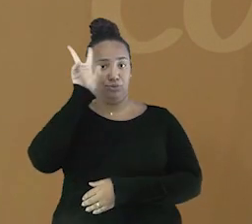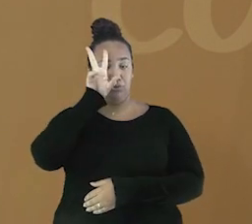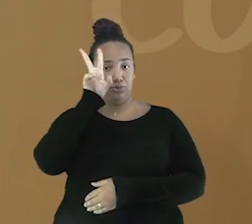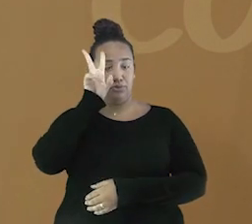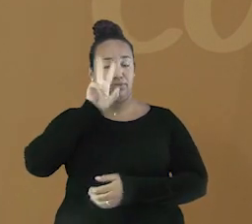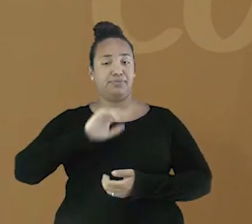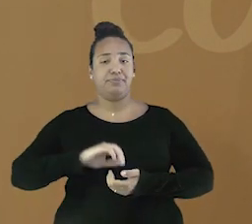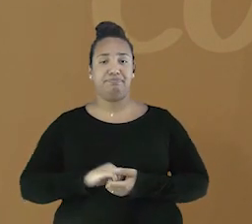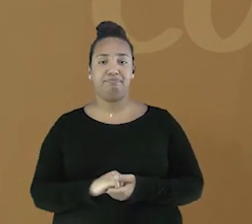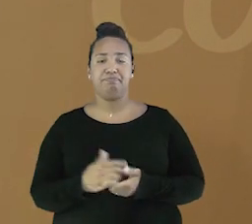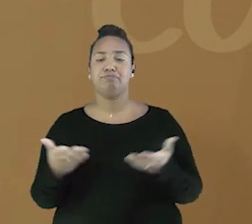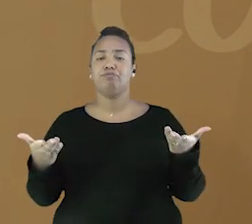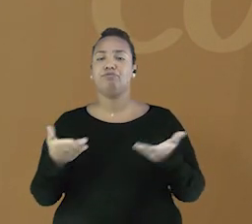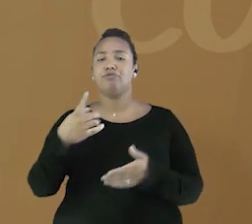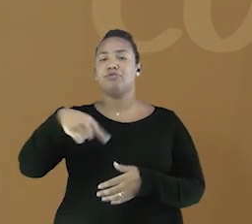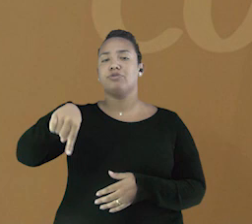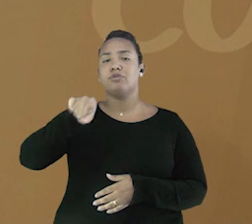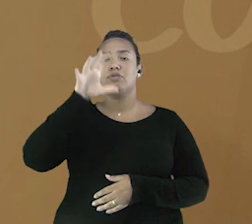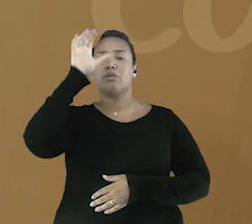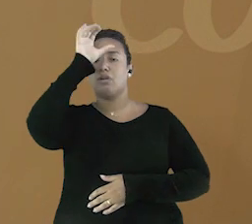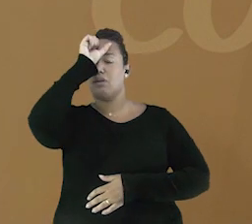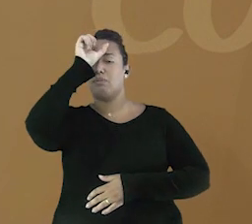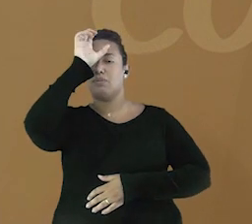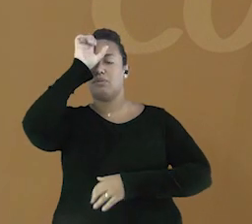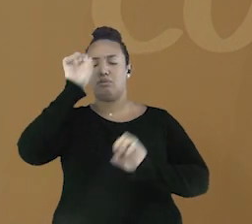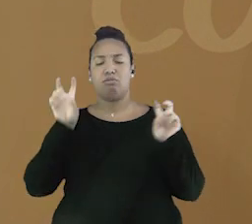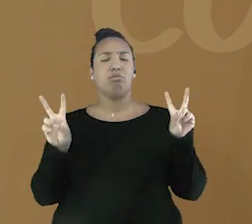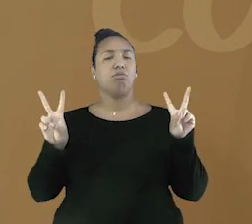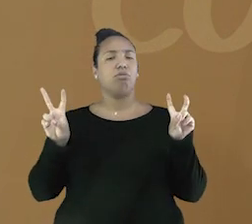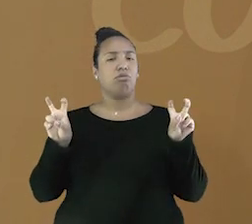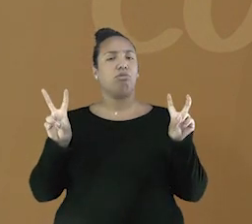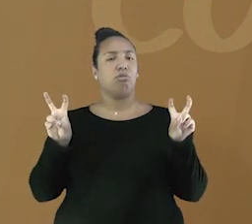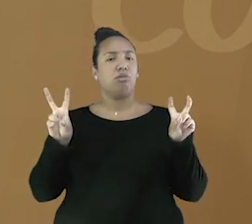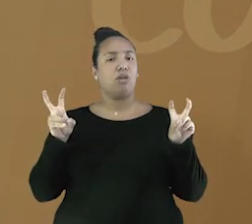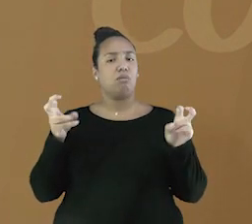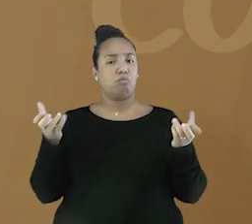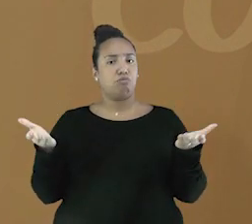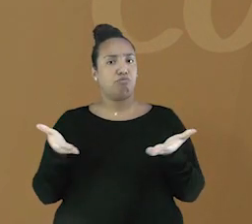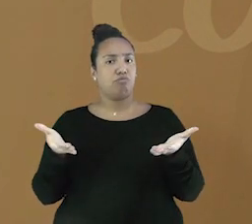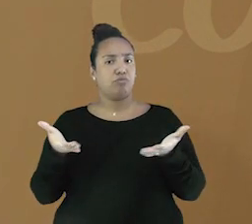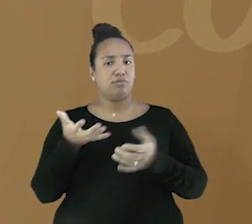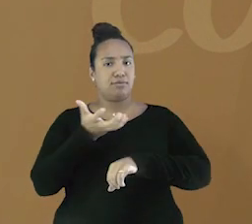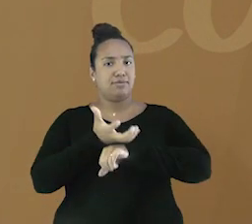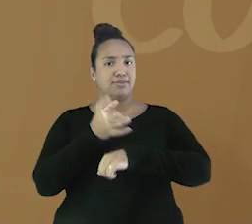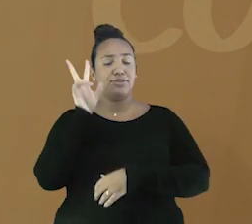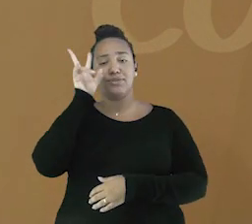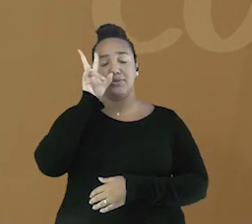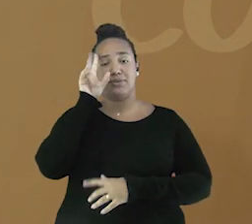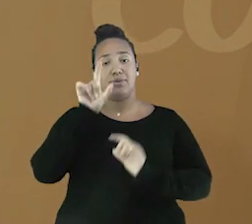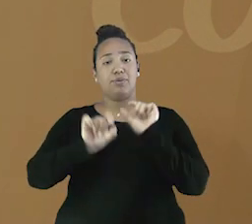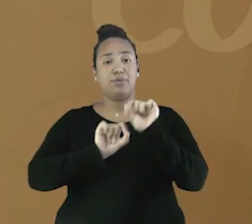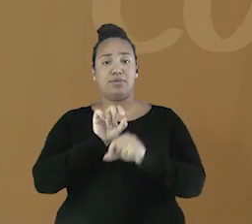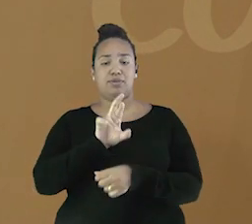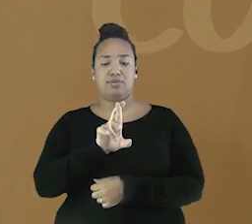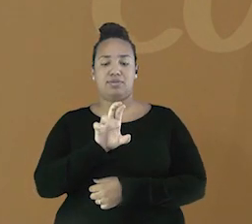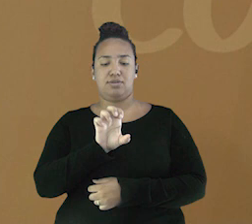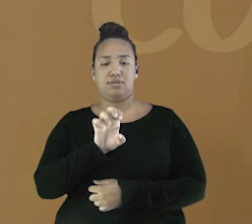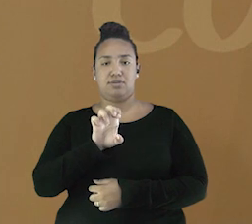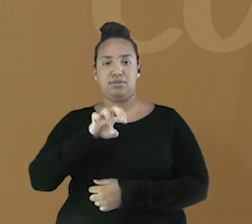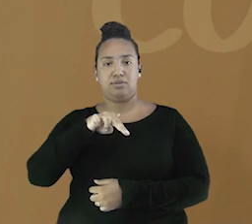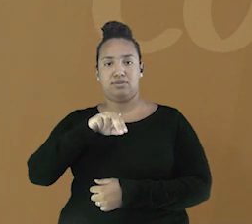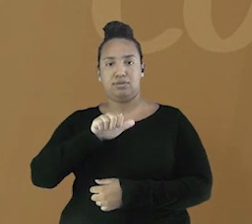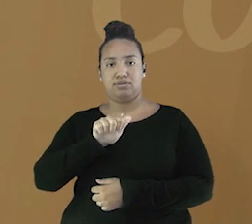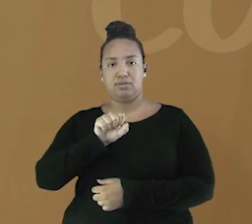História. Hoje, vamos conhecer um pouco mais sobre um assunto muito recorrente quando estudamos História, que é o